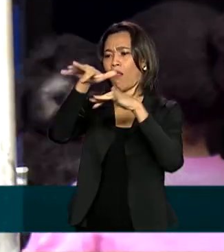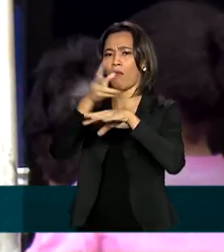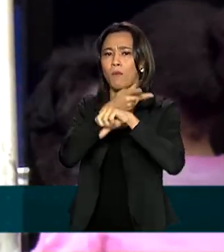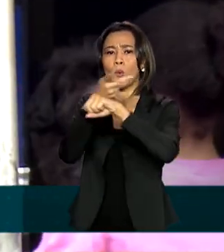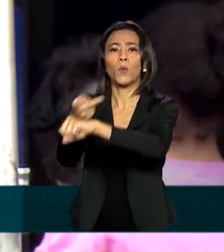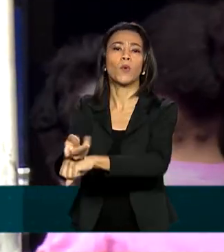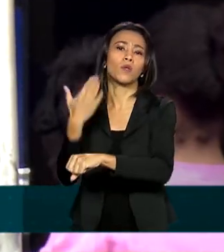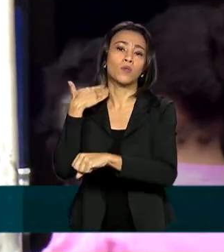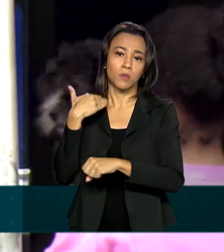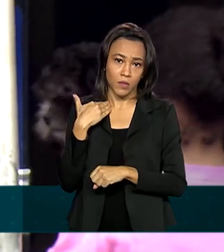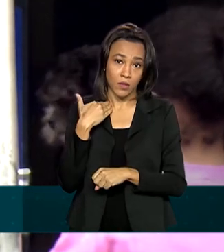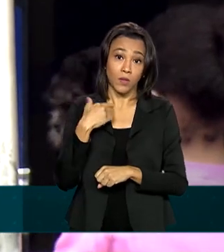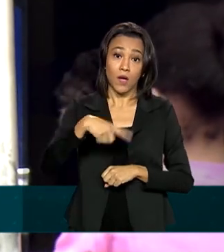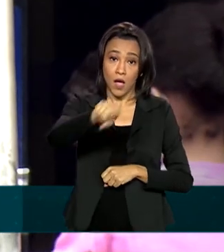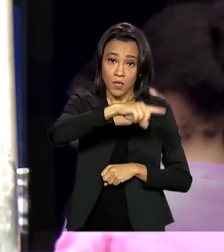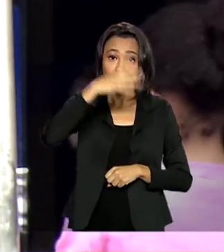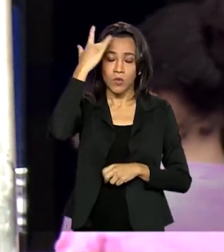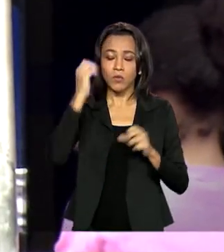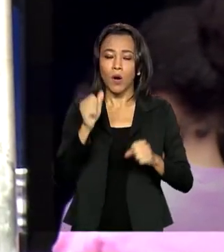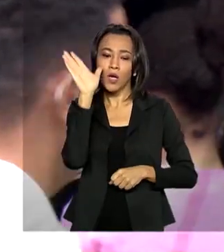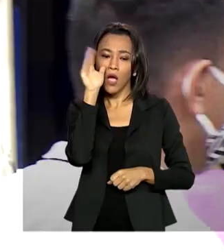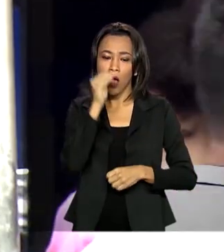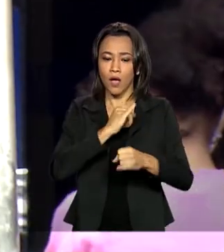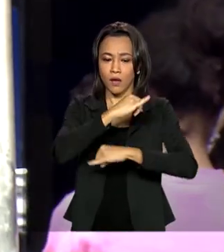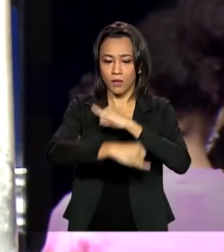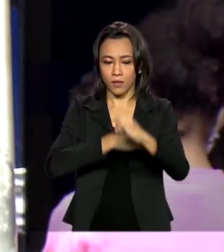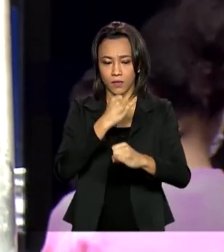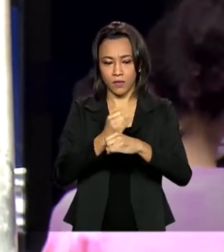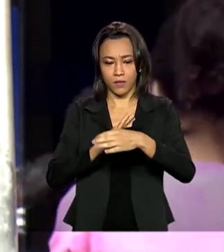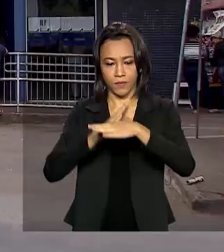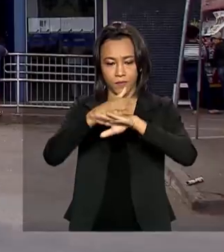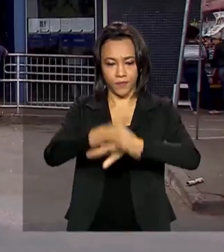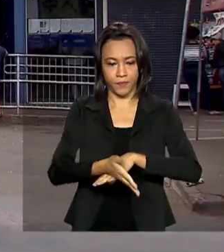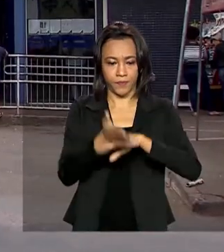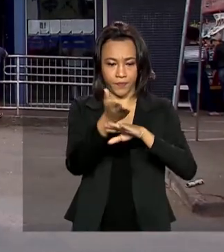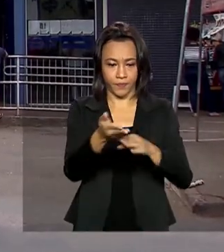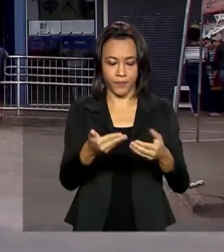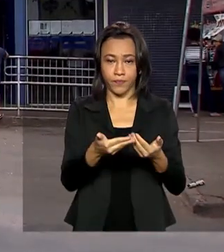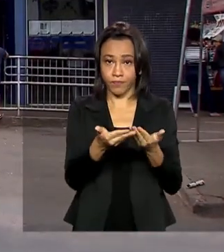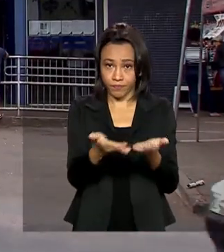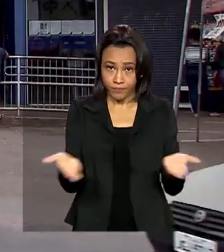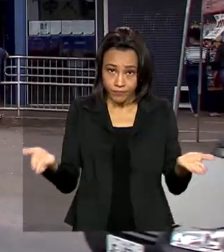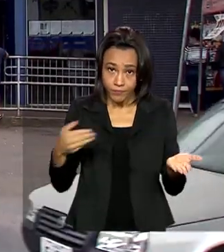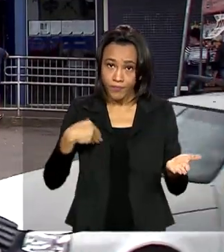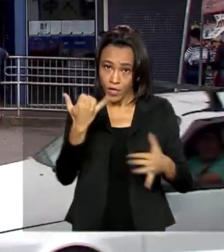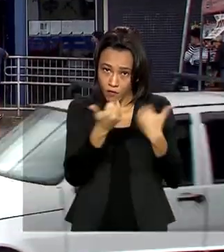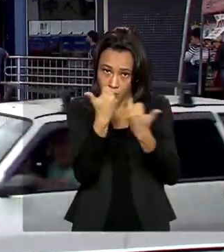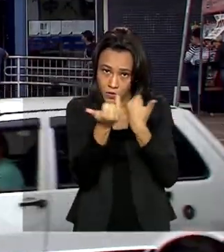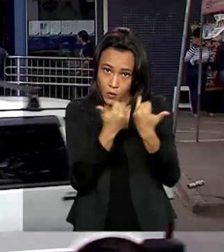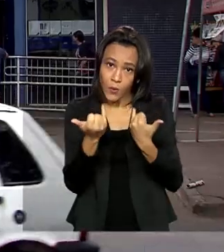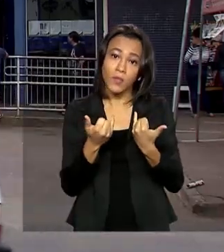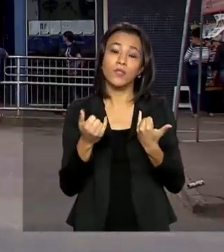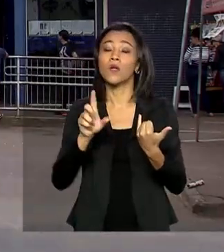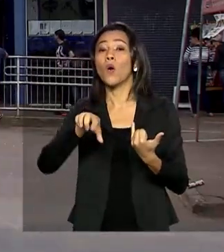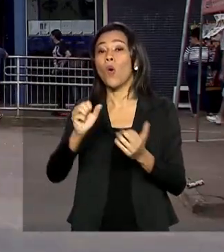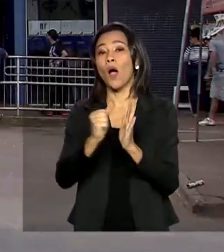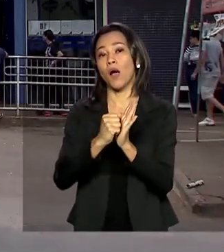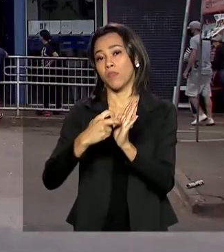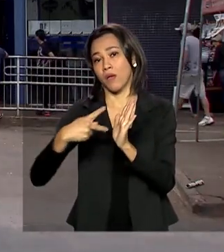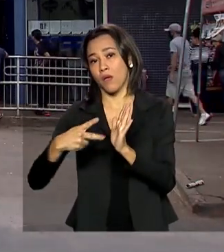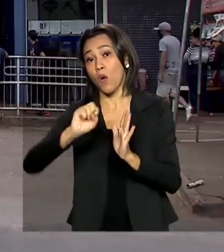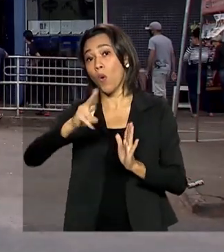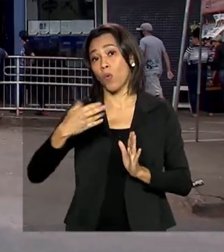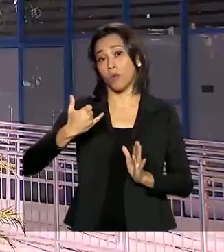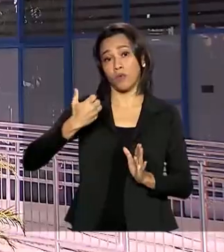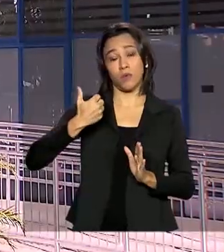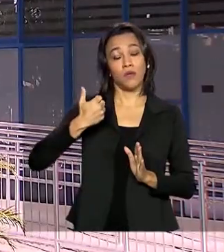trabalhadores podem consultar o saldo pelo site fgts.caixa.gov.br, aplicativo FGTS ou ainda ligar